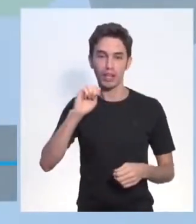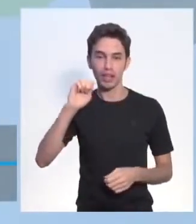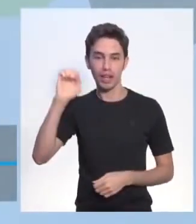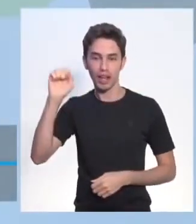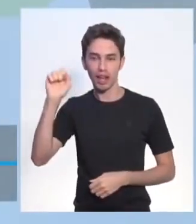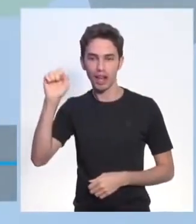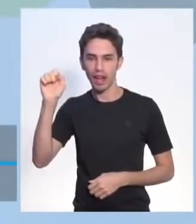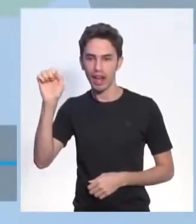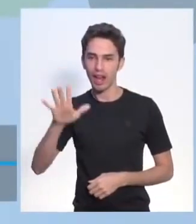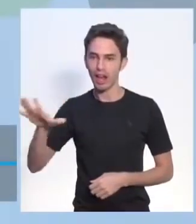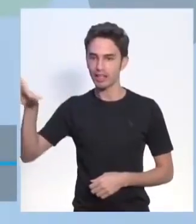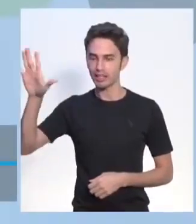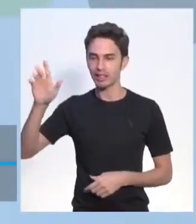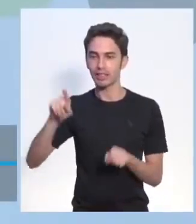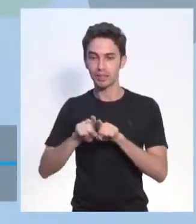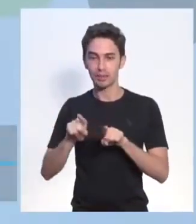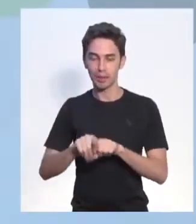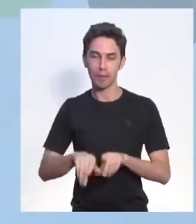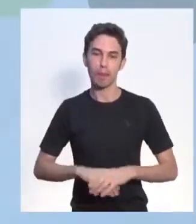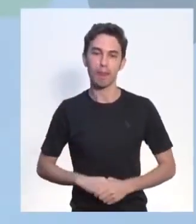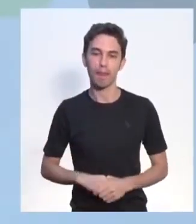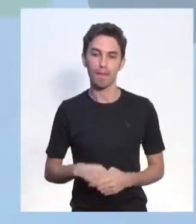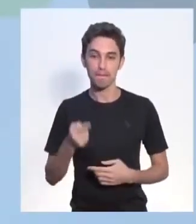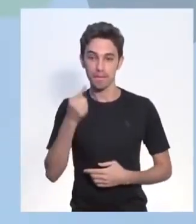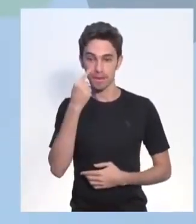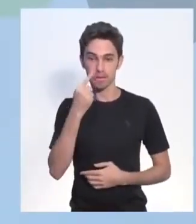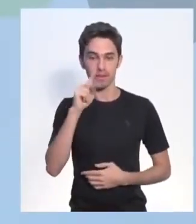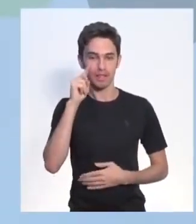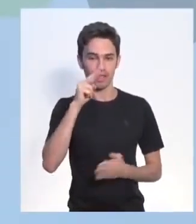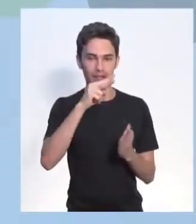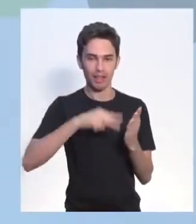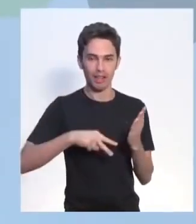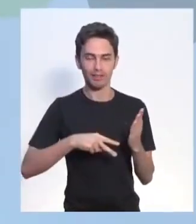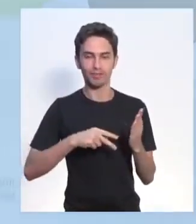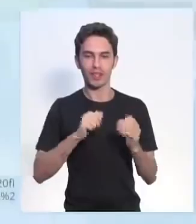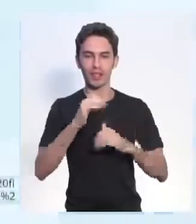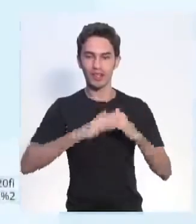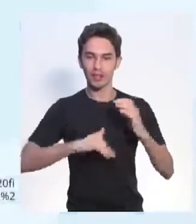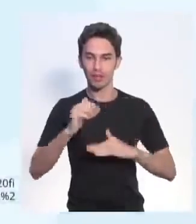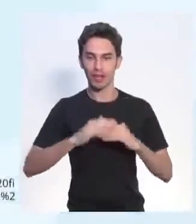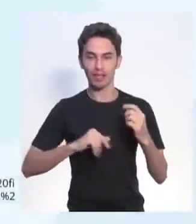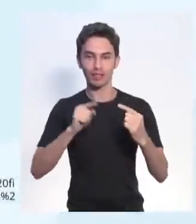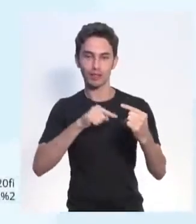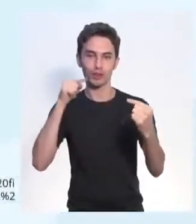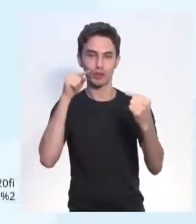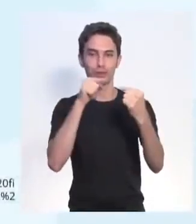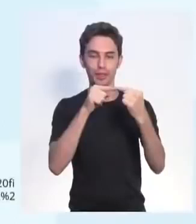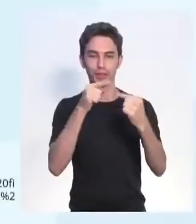Vamos então ler as nossas habilidades e os nossos objetivos.